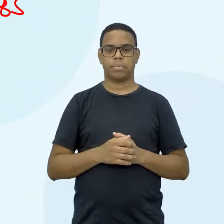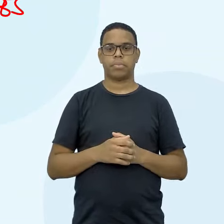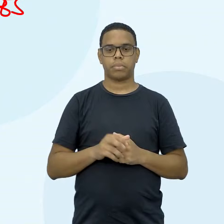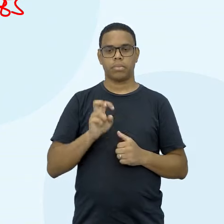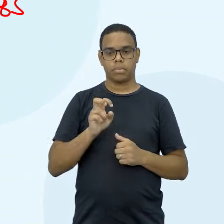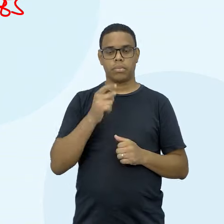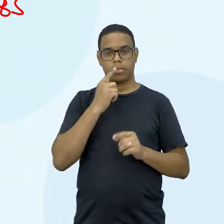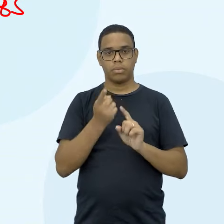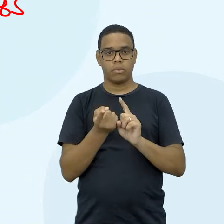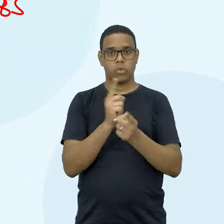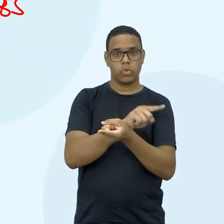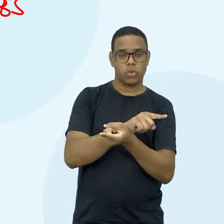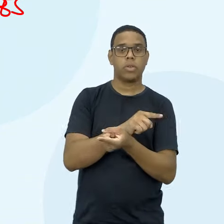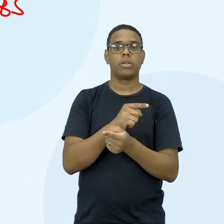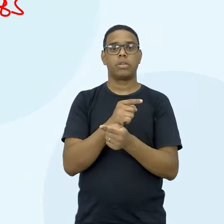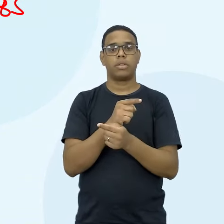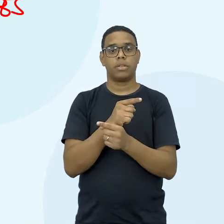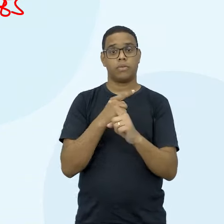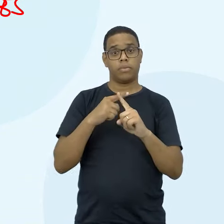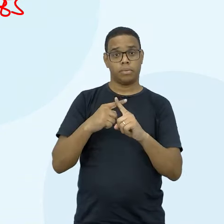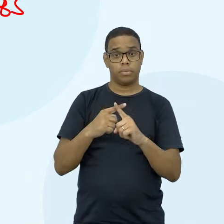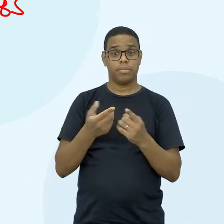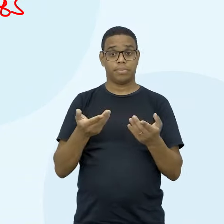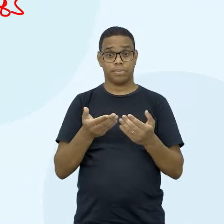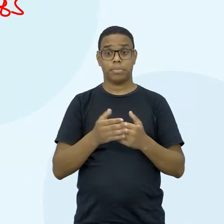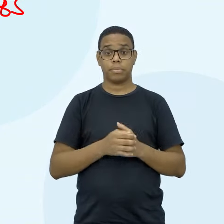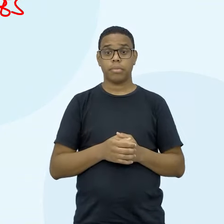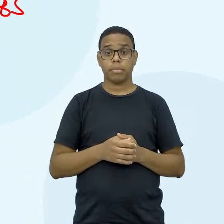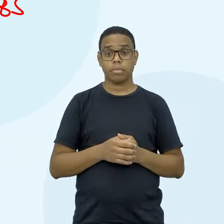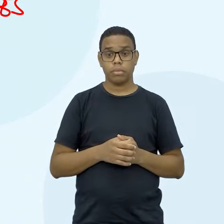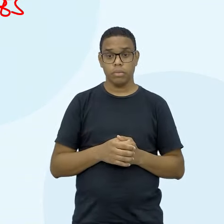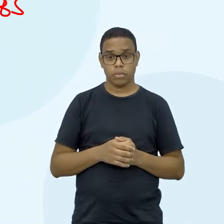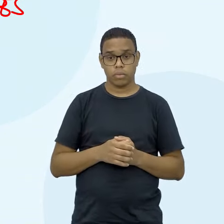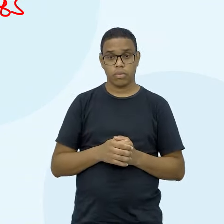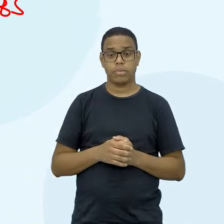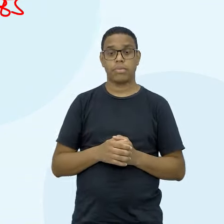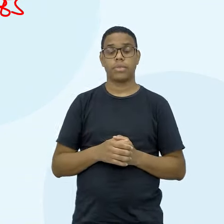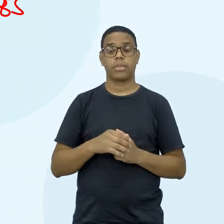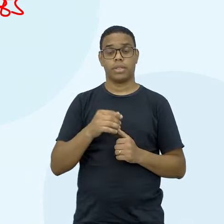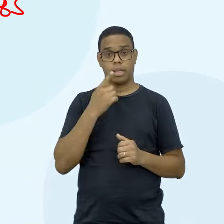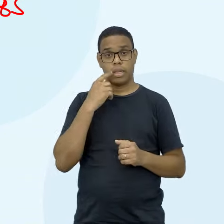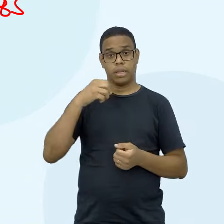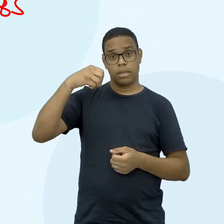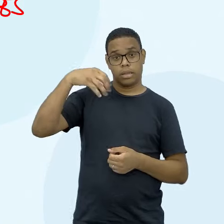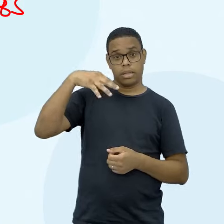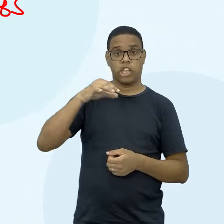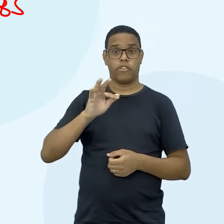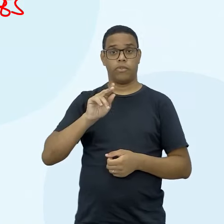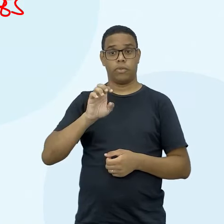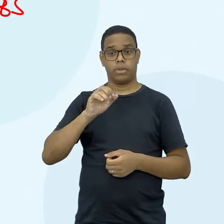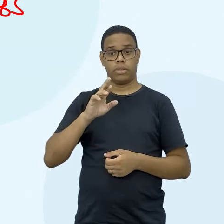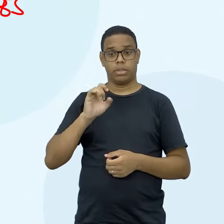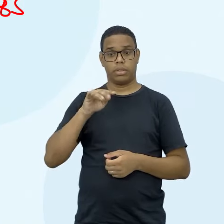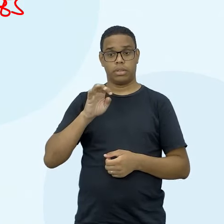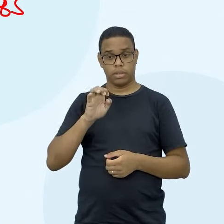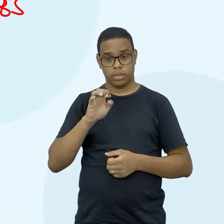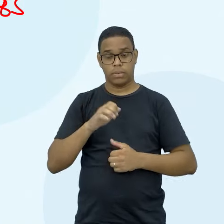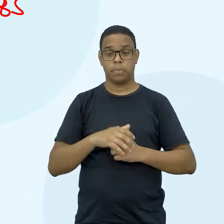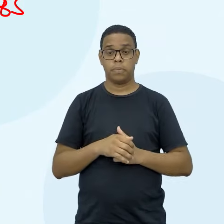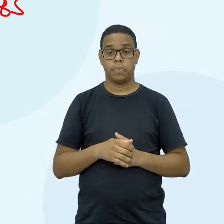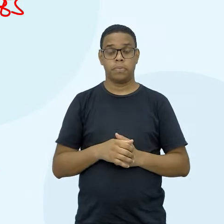5 para cá multiplicando, ó. Vai ficar a eficiência de uma lâmpada fluorescente